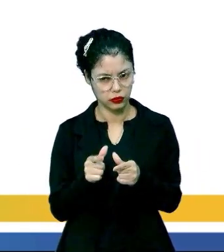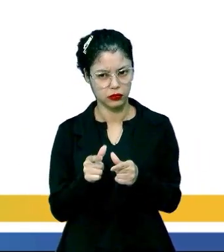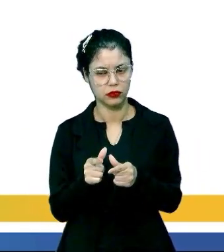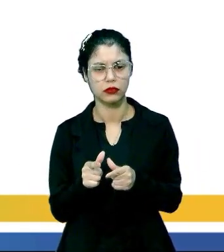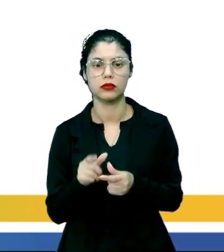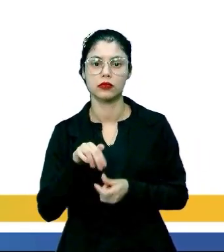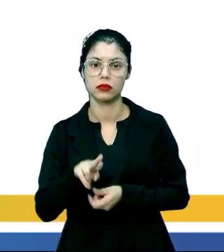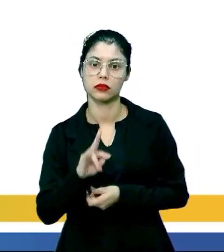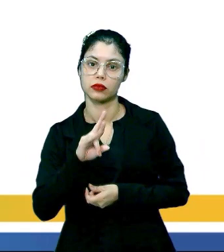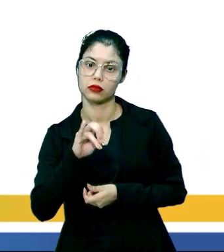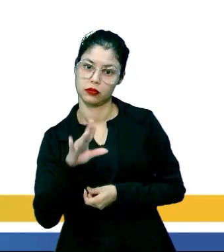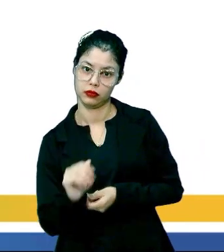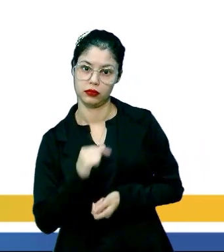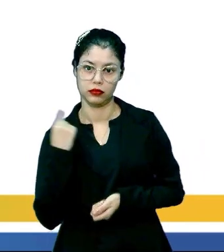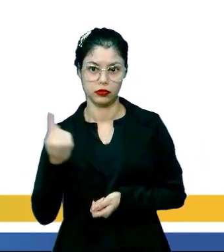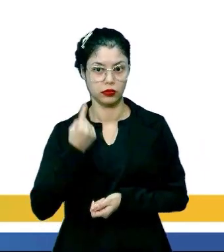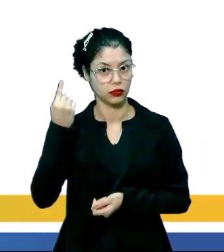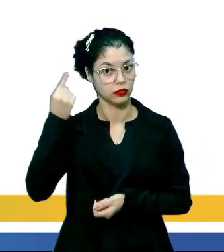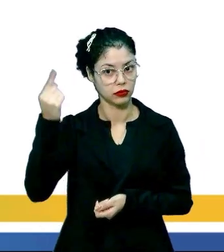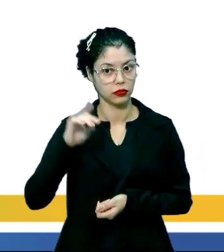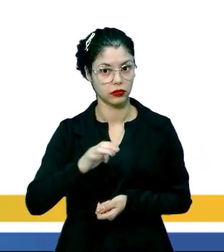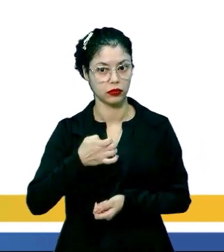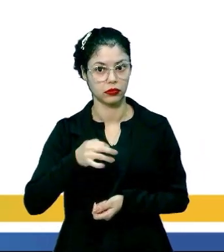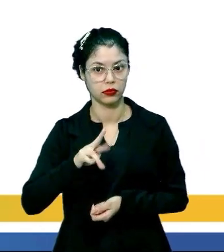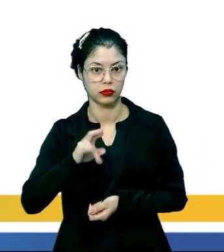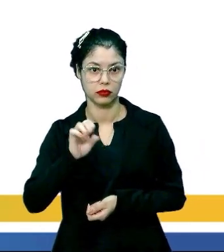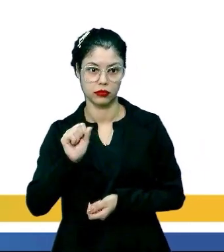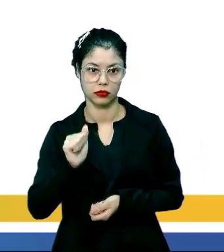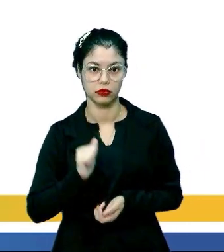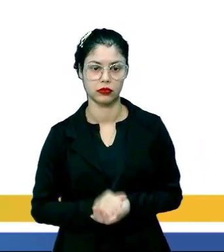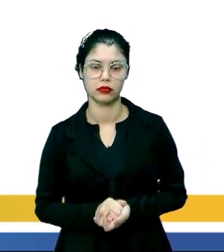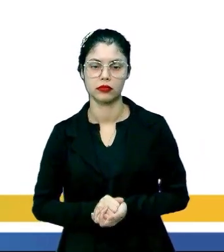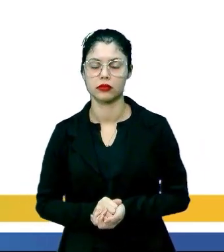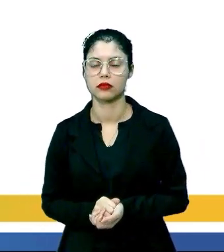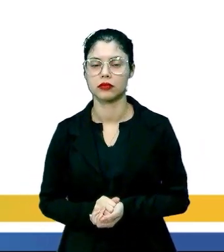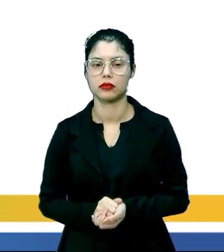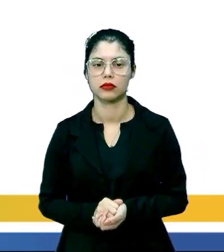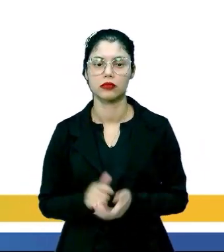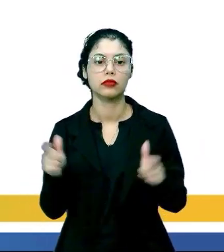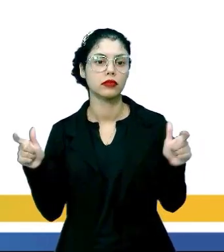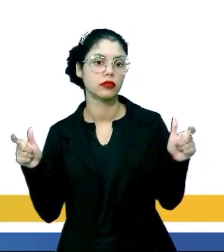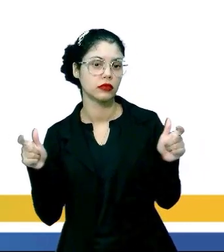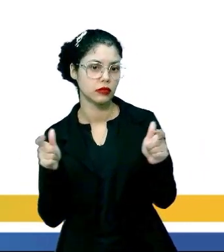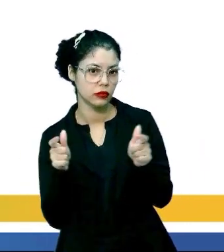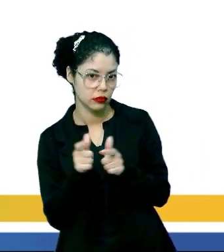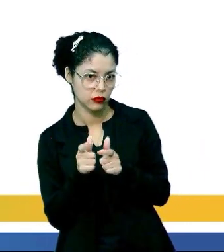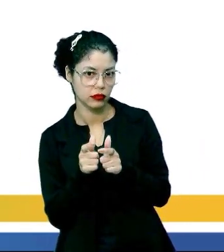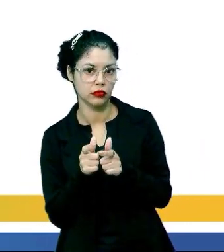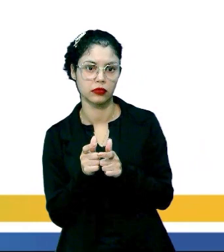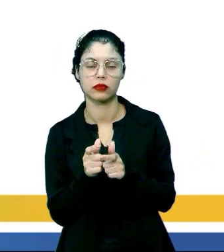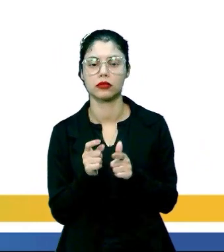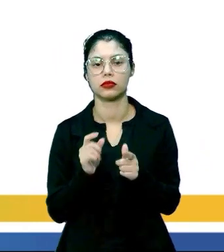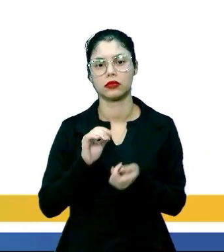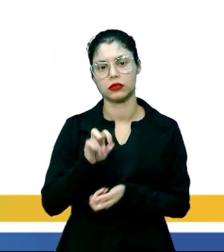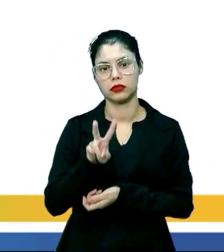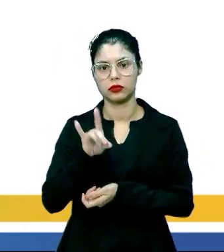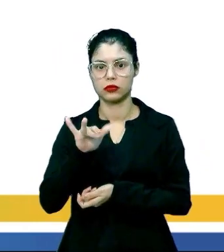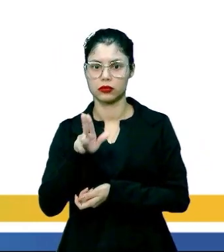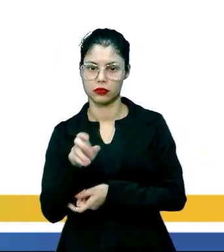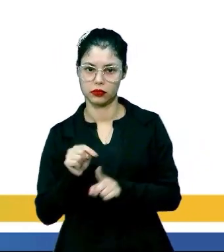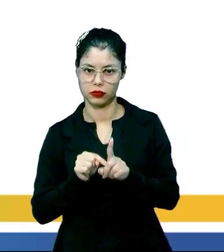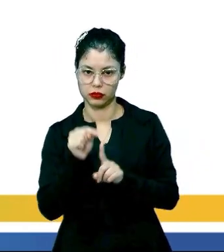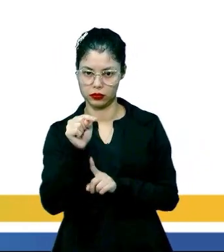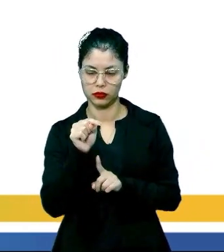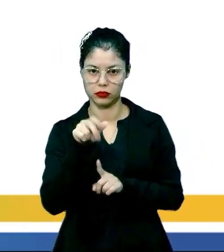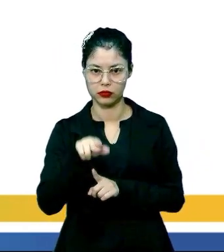C. Diminuição do volume da urina com alta concentração de excretas. Alternativa D. Diminuição